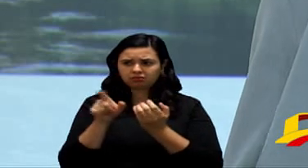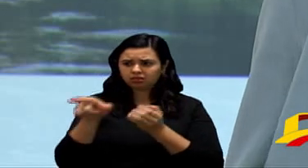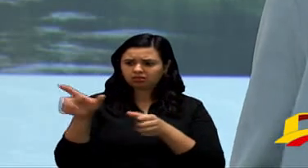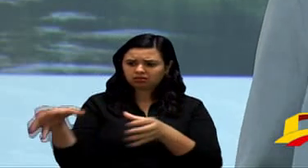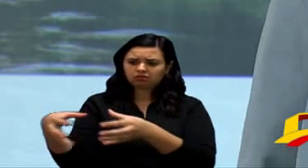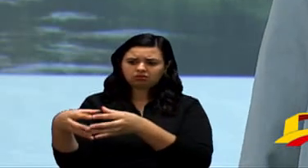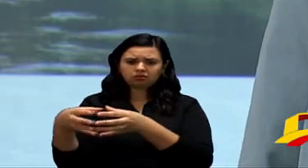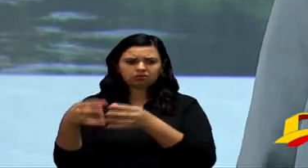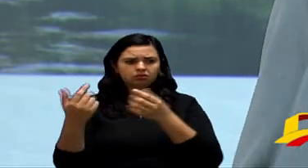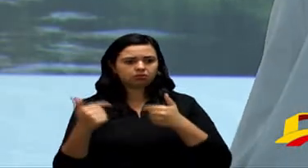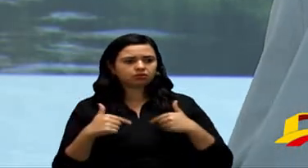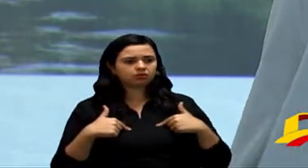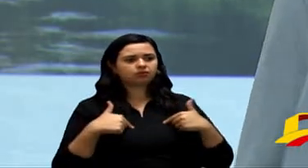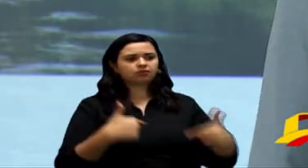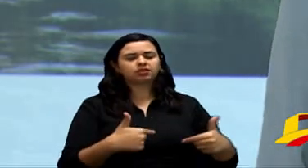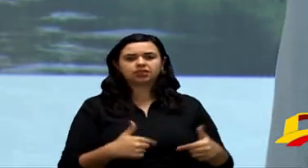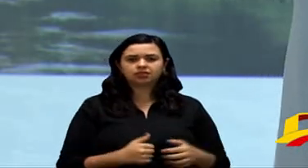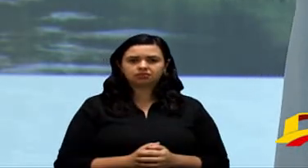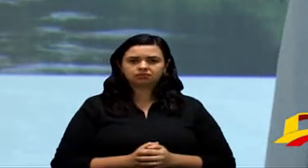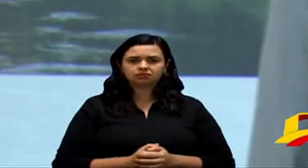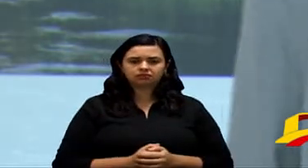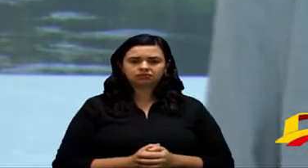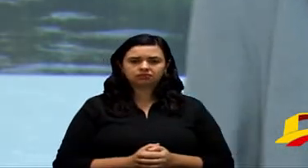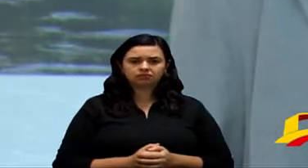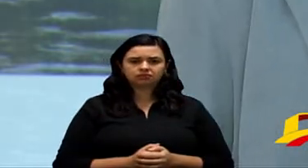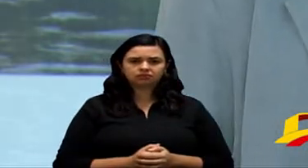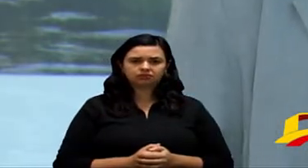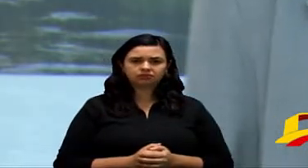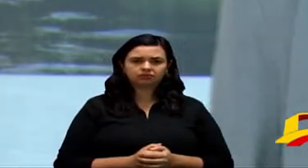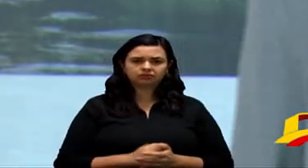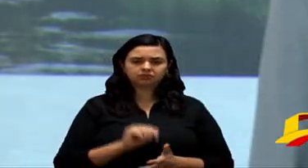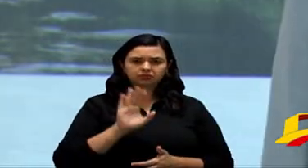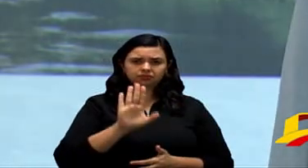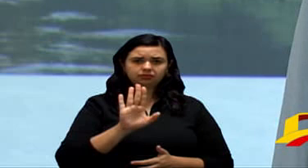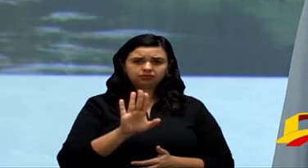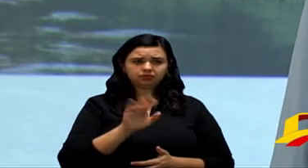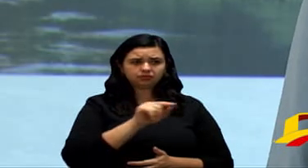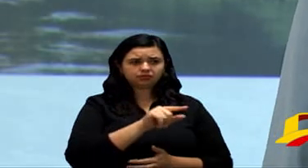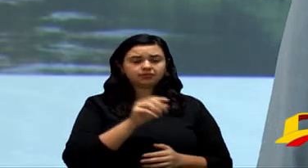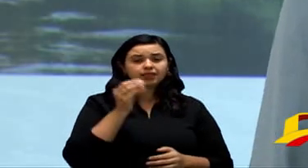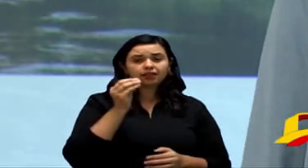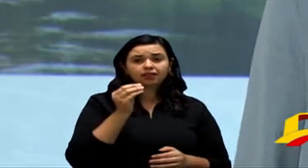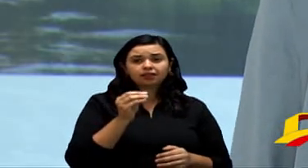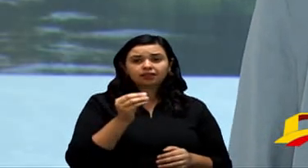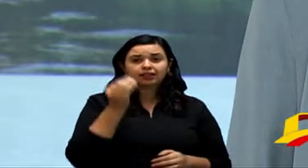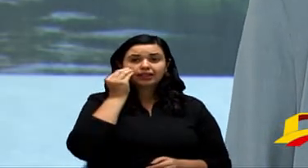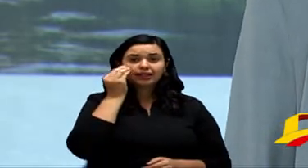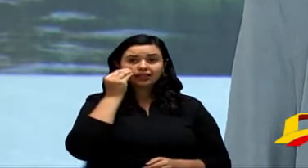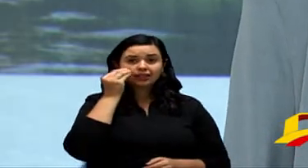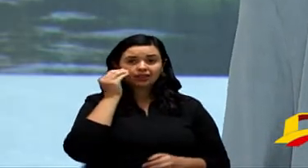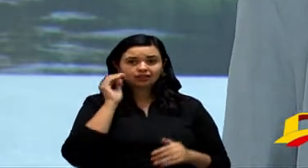e quando se quando se tenta defendê-la